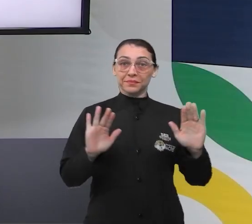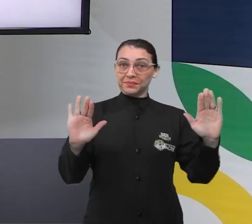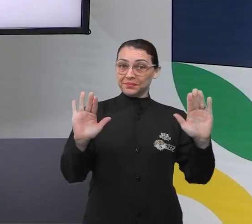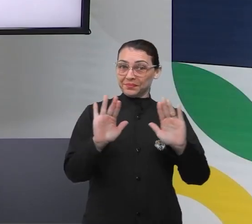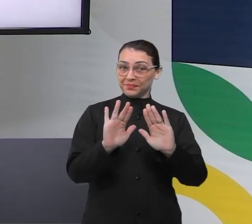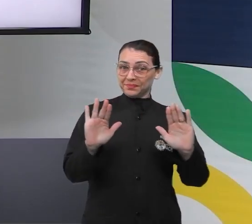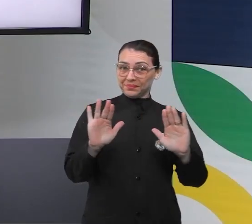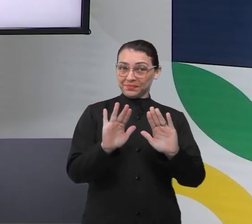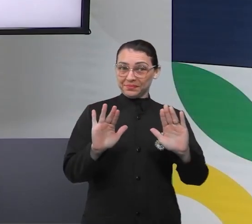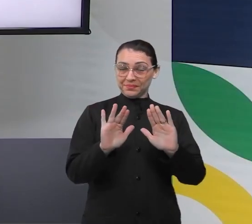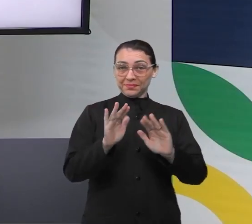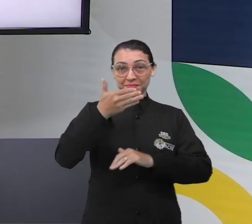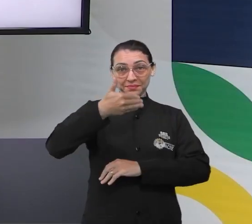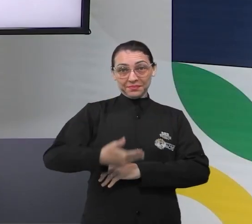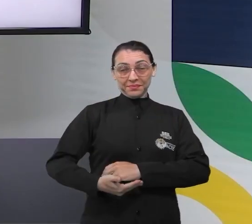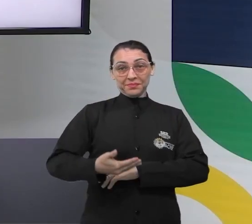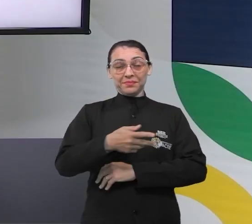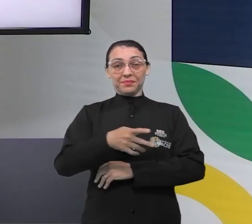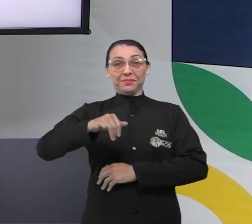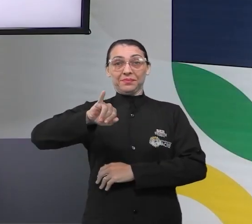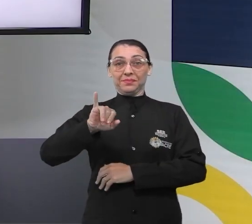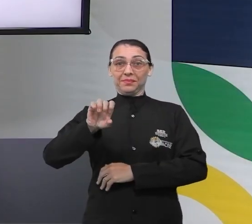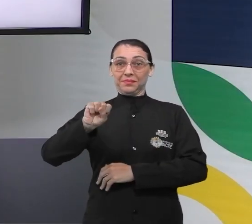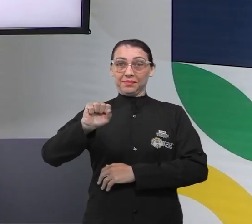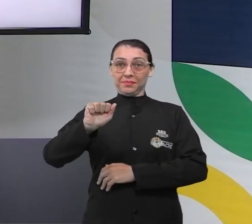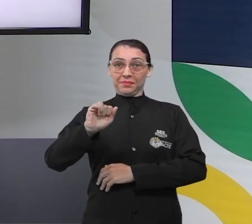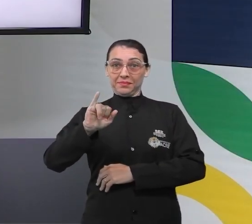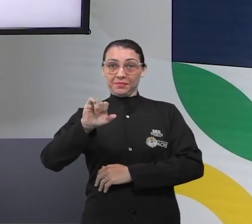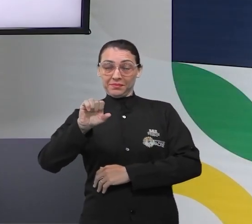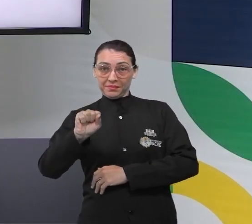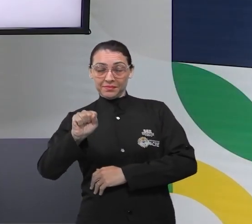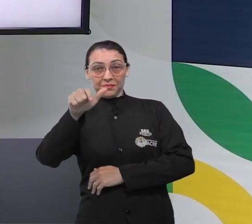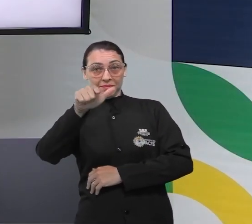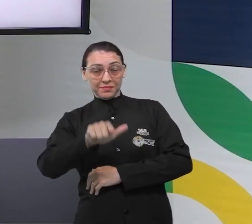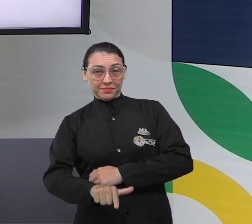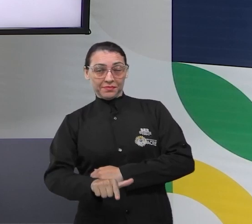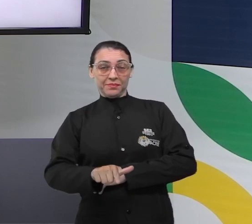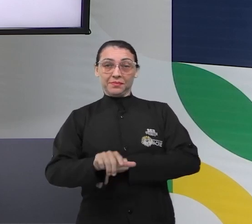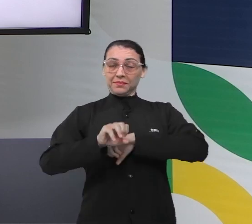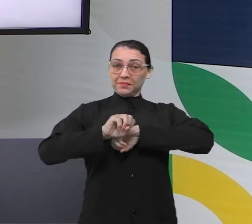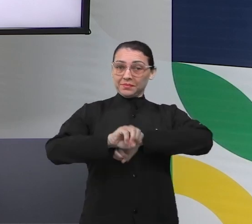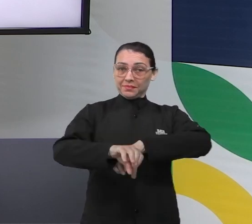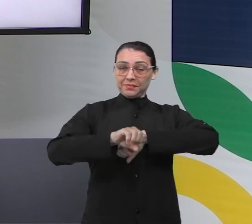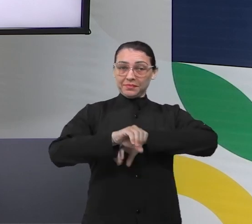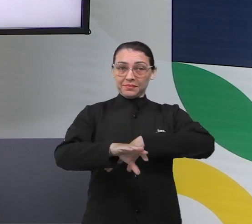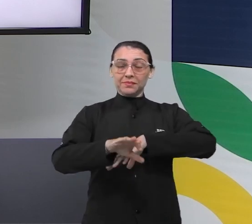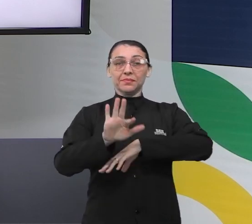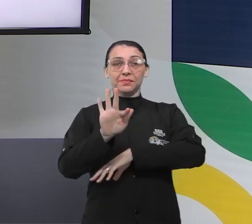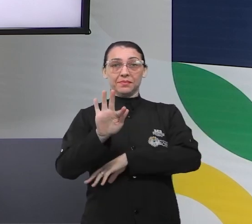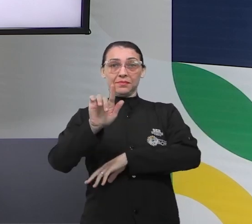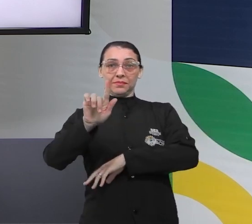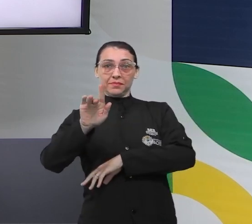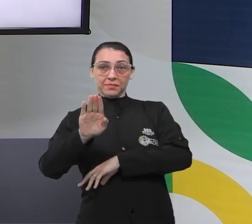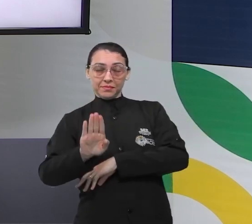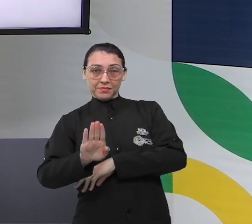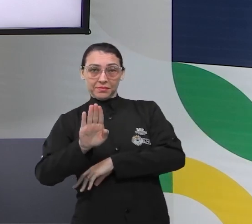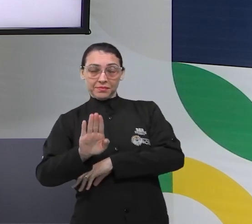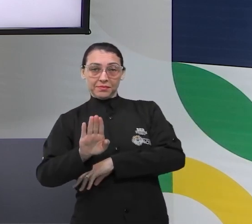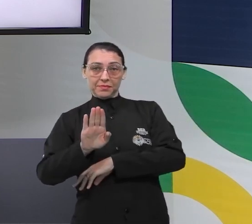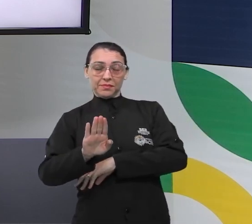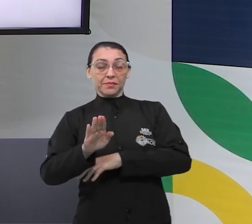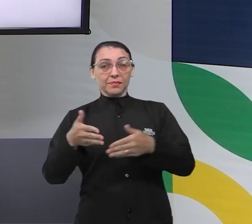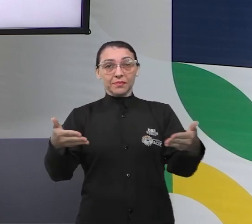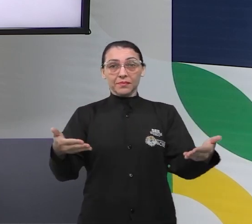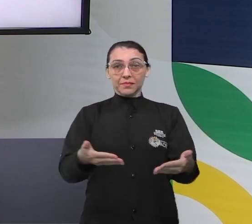Olá pessoal, sou o professor Isaías, estou aqui mais uma vez para trabalhar a nossa formação geral básica